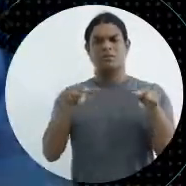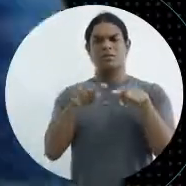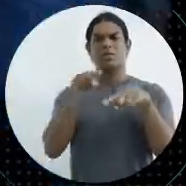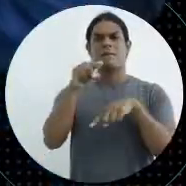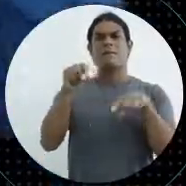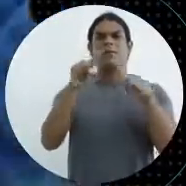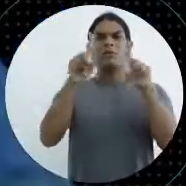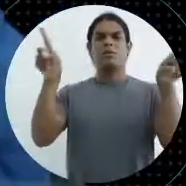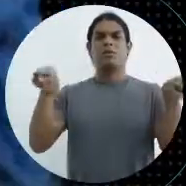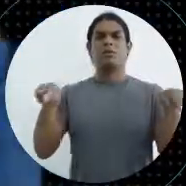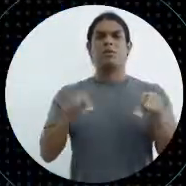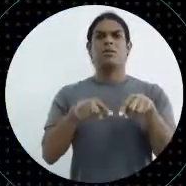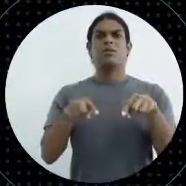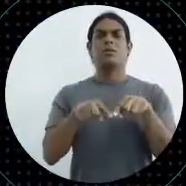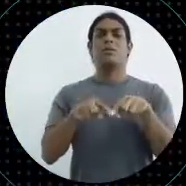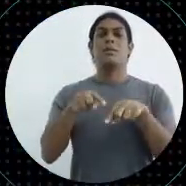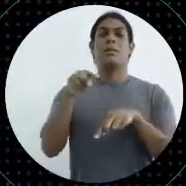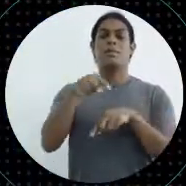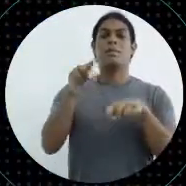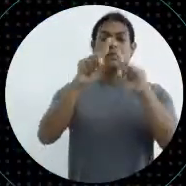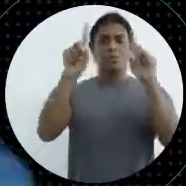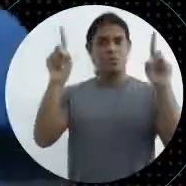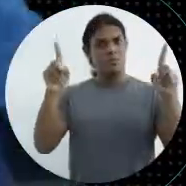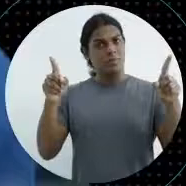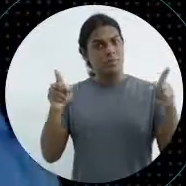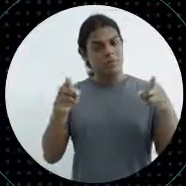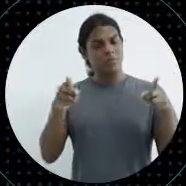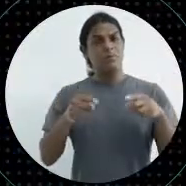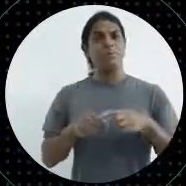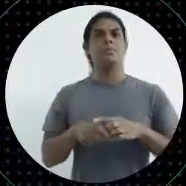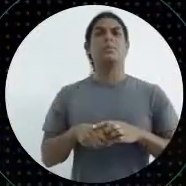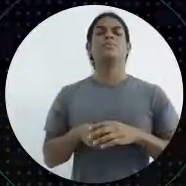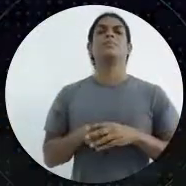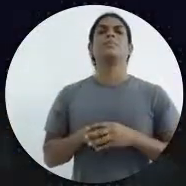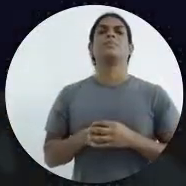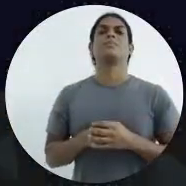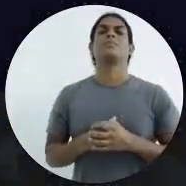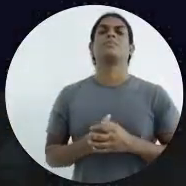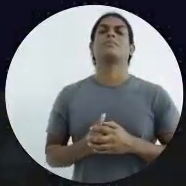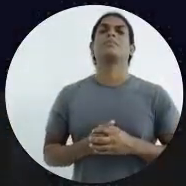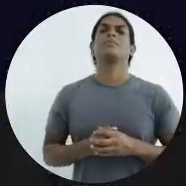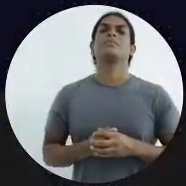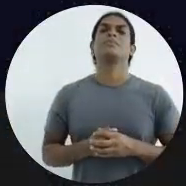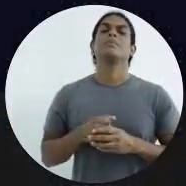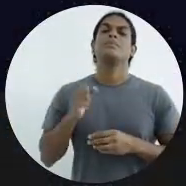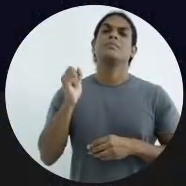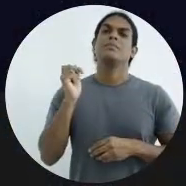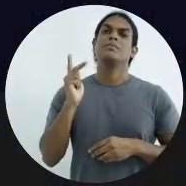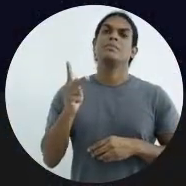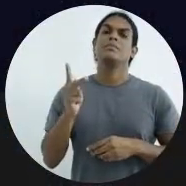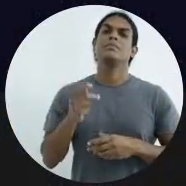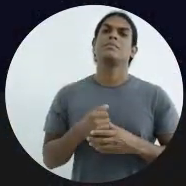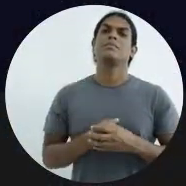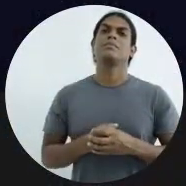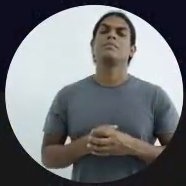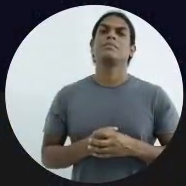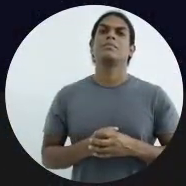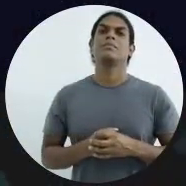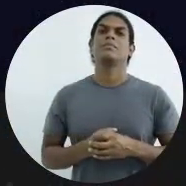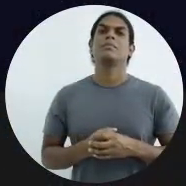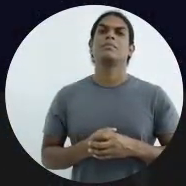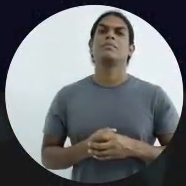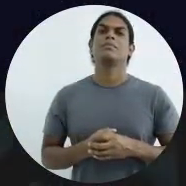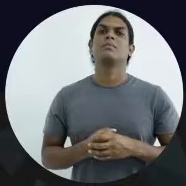retângulo dentro do parênteses no seletor de cifrão. Tá bem? Então é assim que a gente faz. Ele está aí no